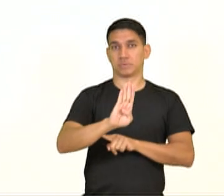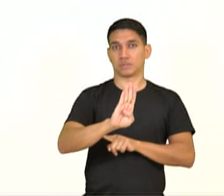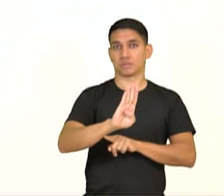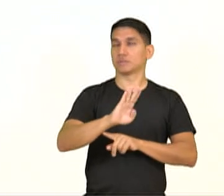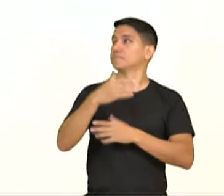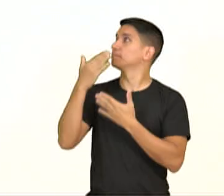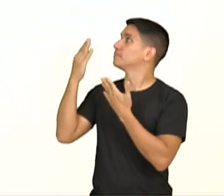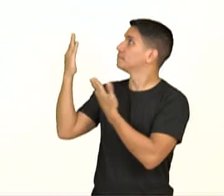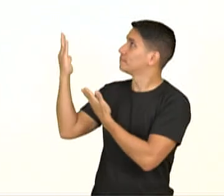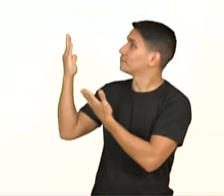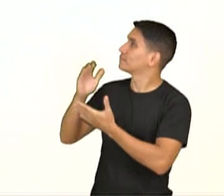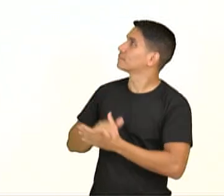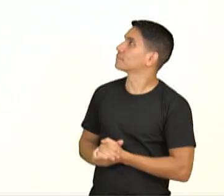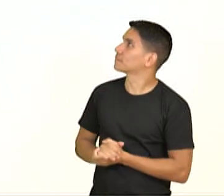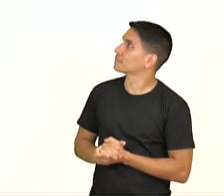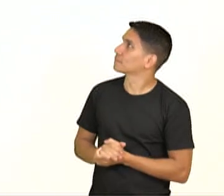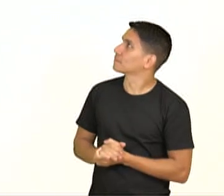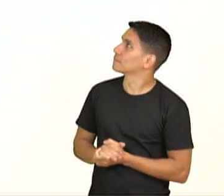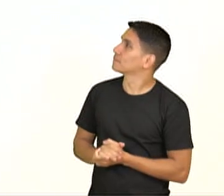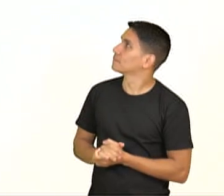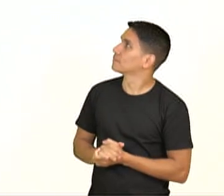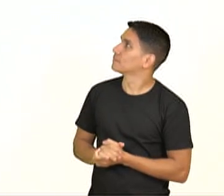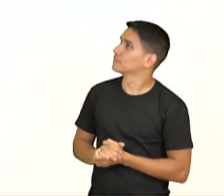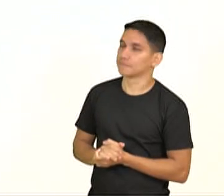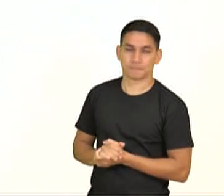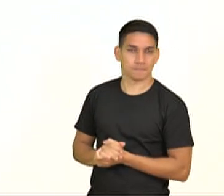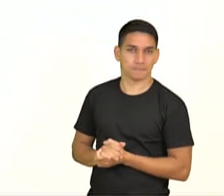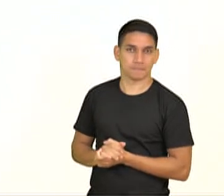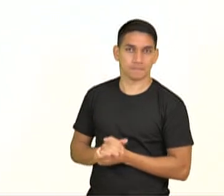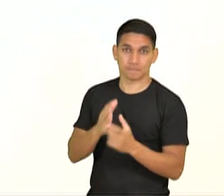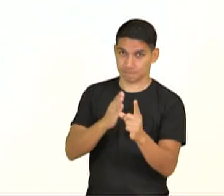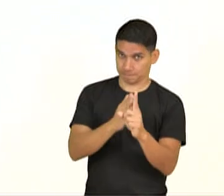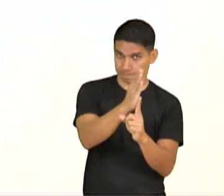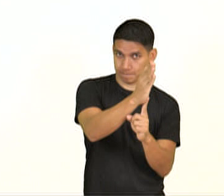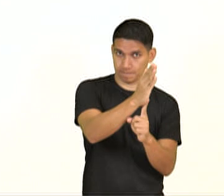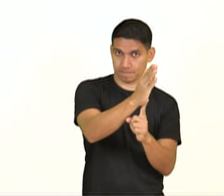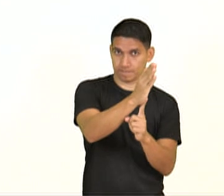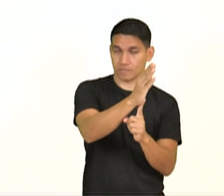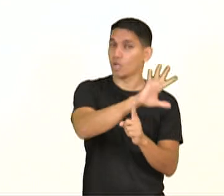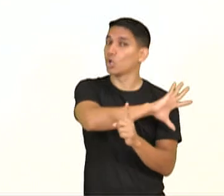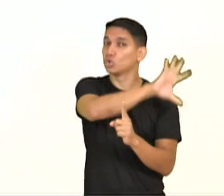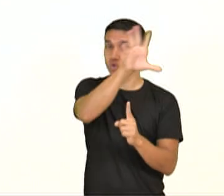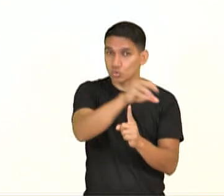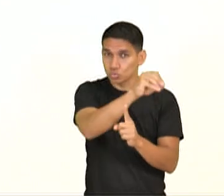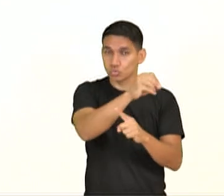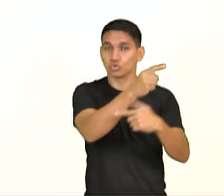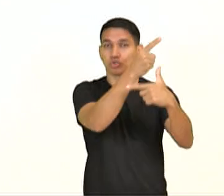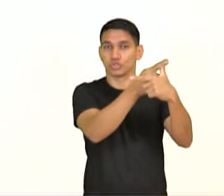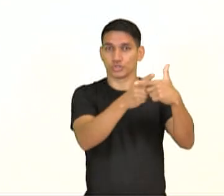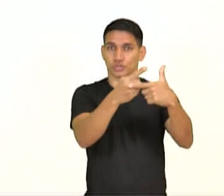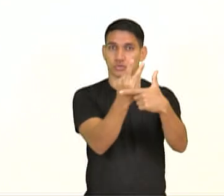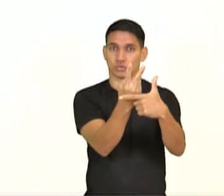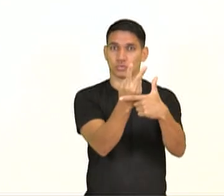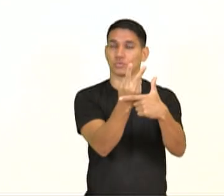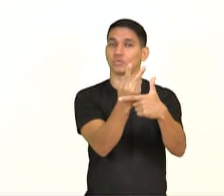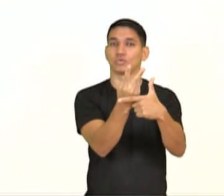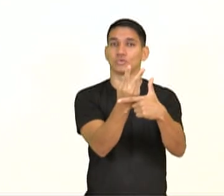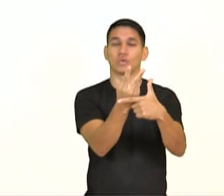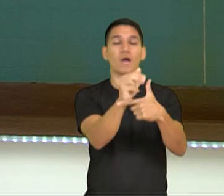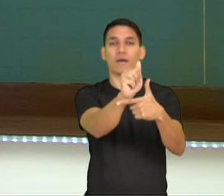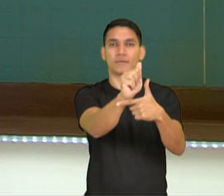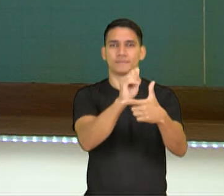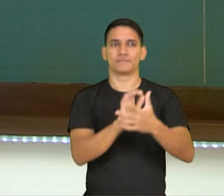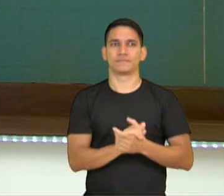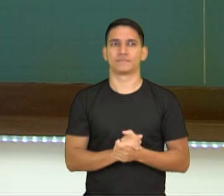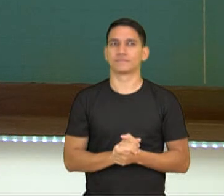quadrado, menos 4 vezes a vezes c. Tudo isso divididos por 2 vezes o a. Ou, primeiro a